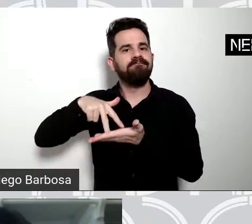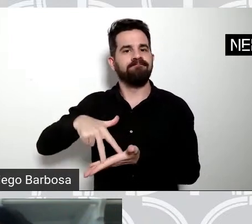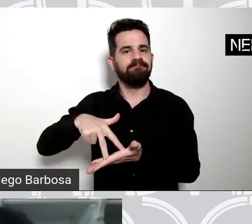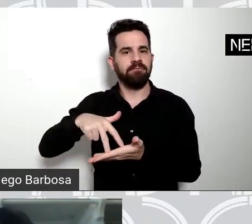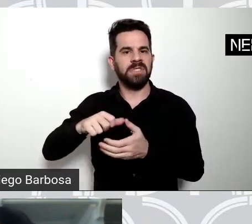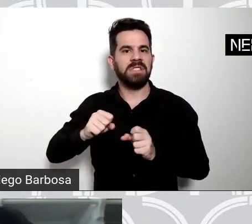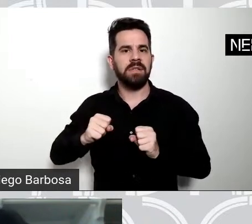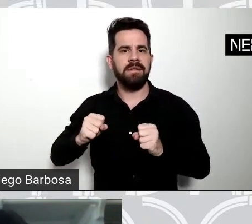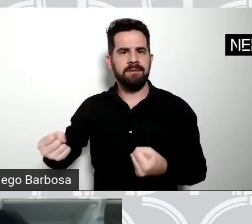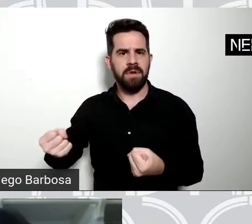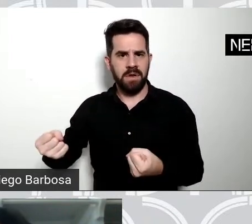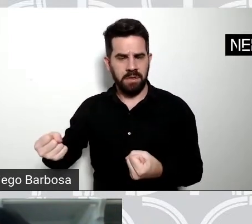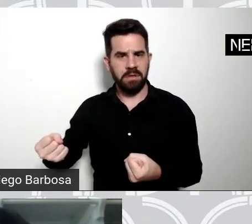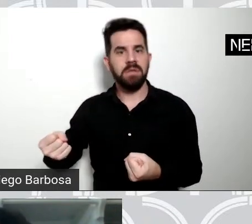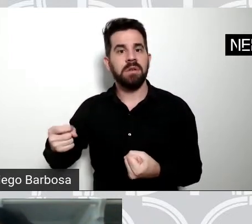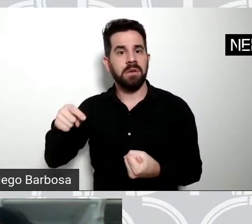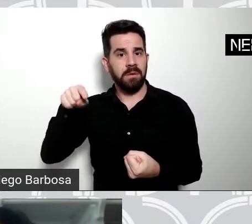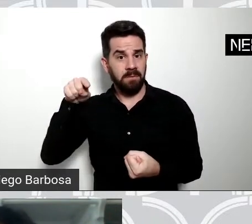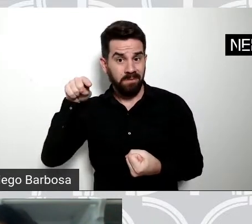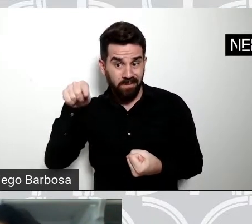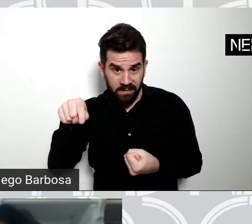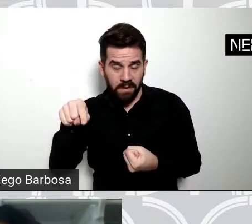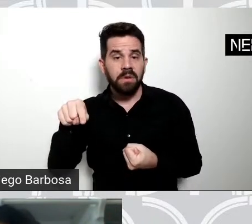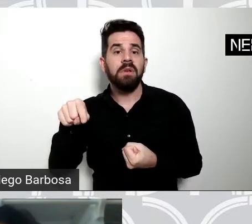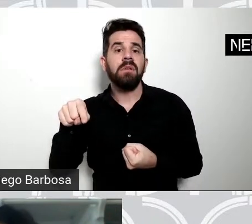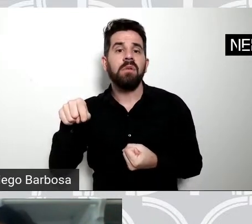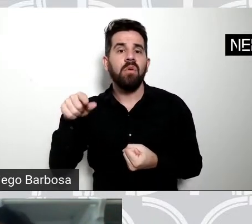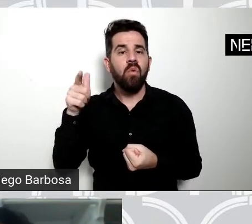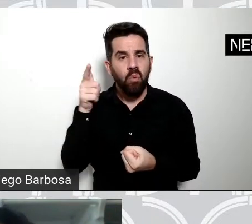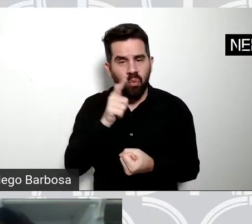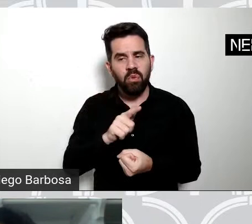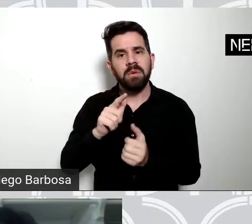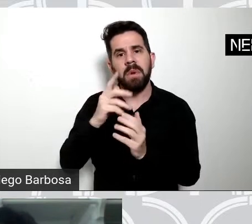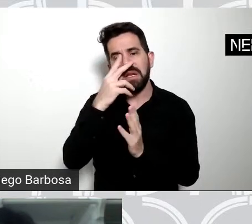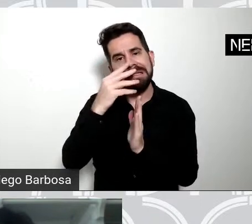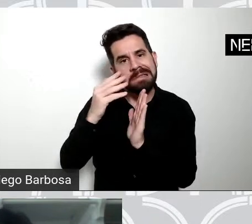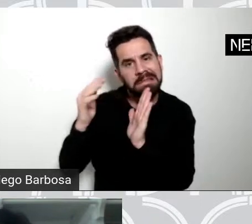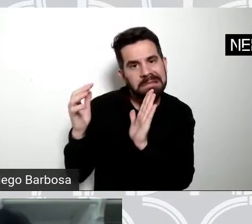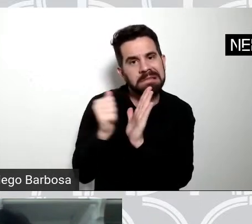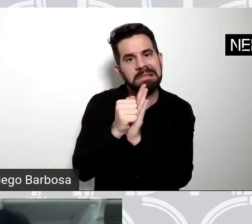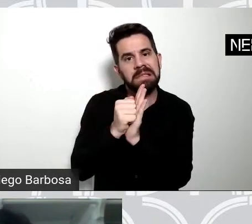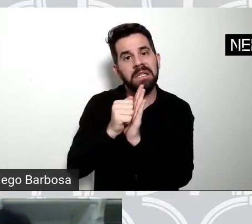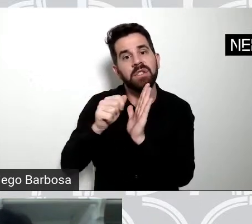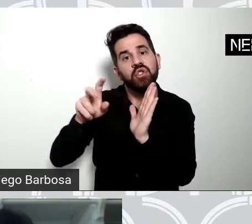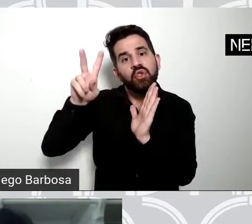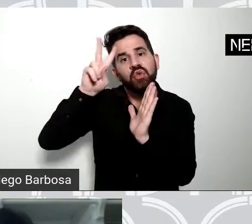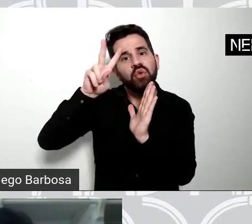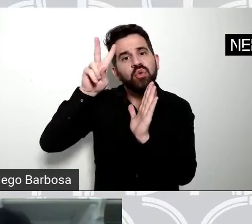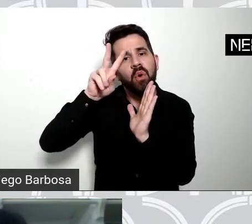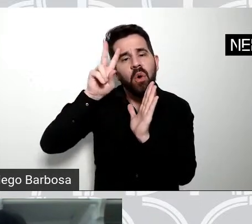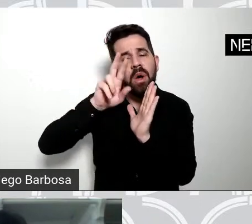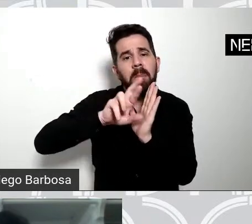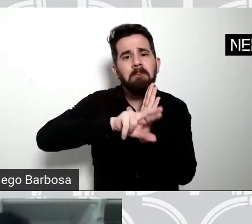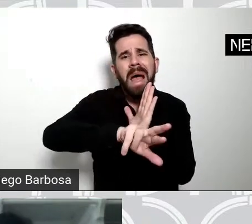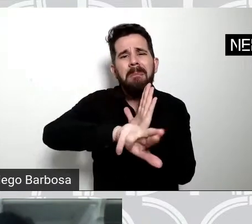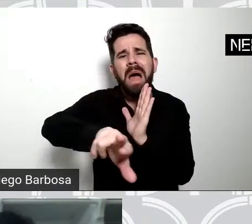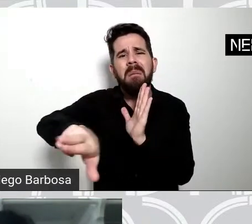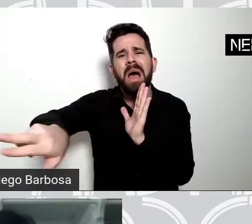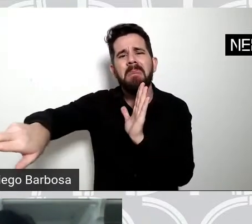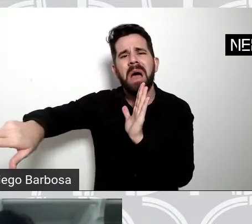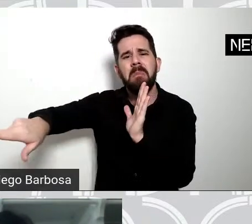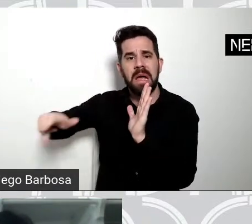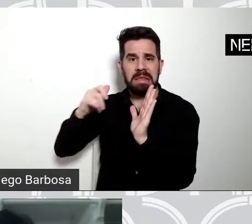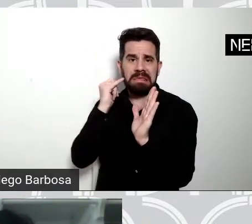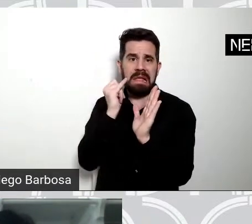história, sim, a partir das múltiplas narrativas, mas não como se isso fosse